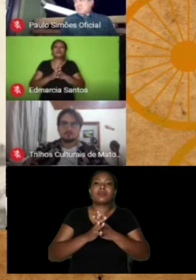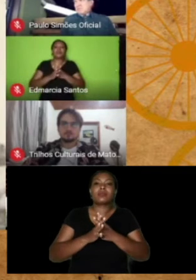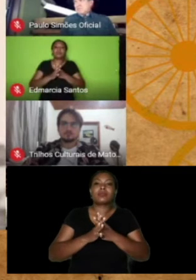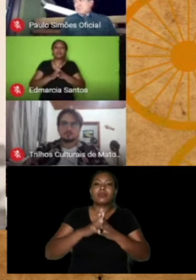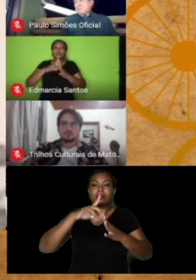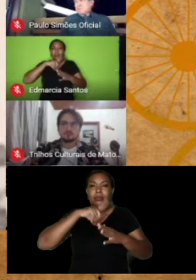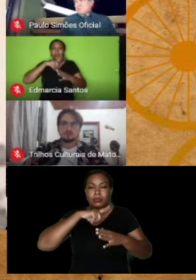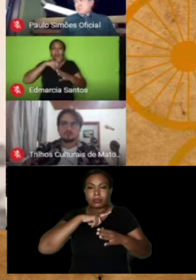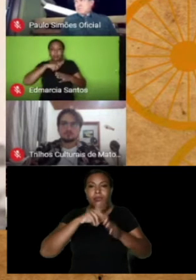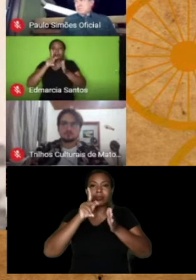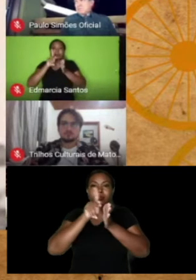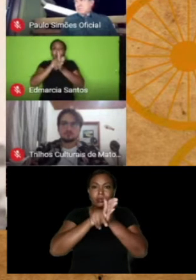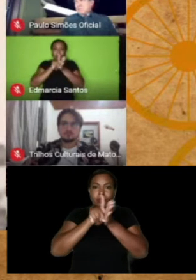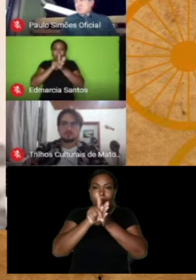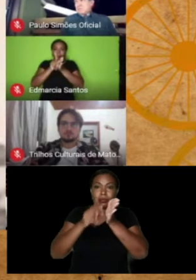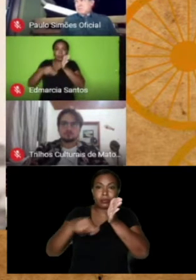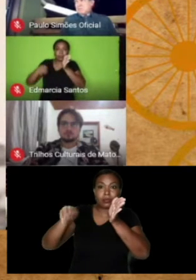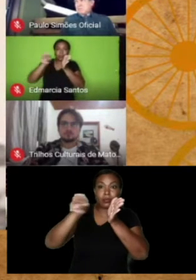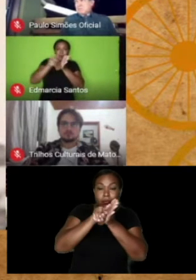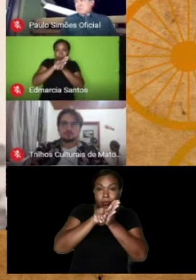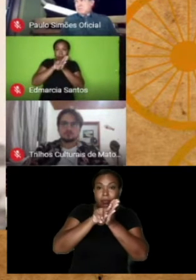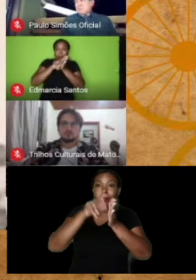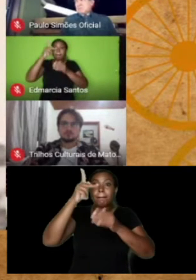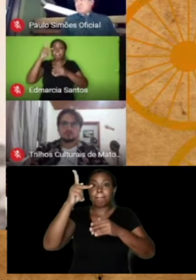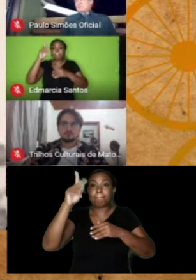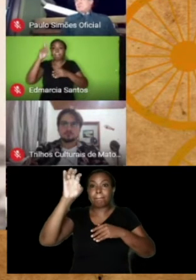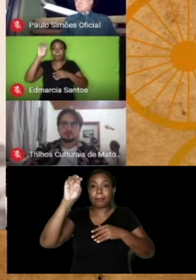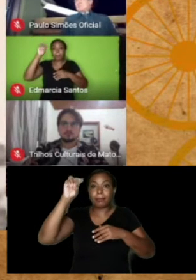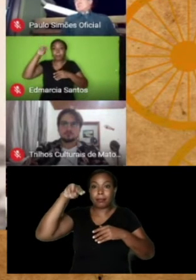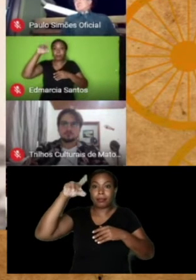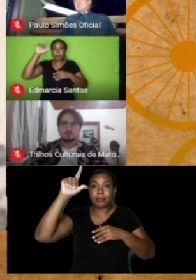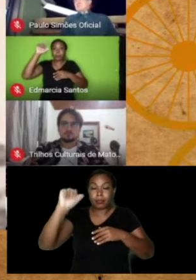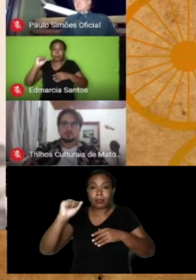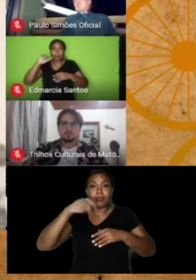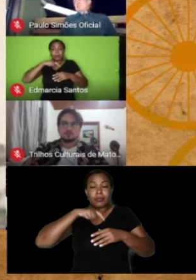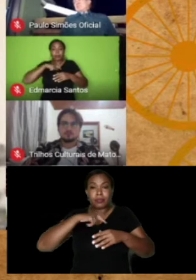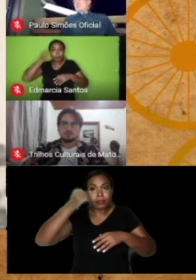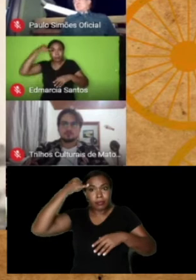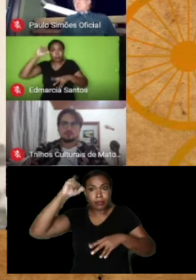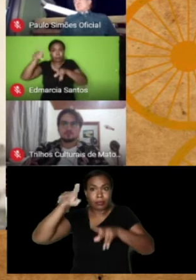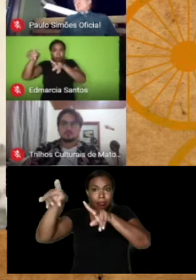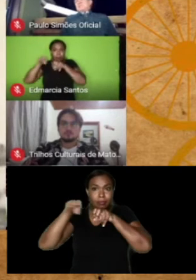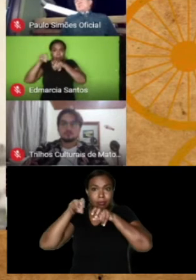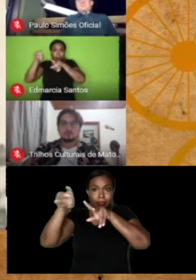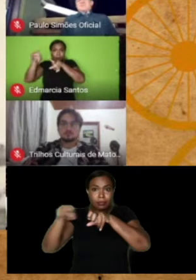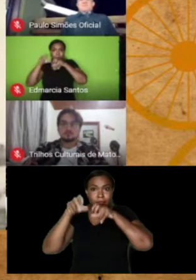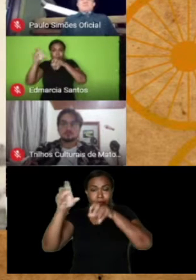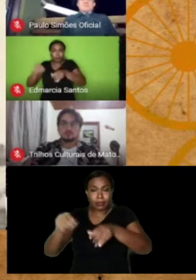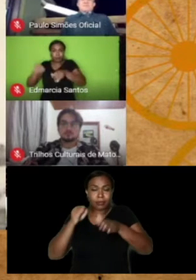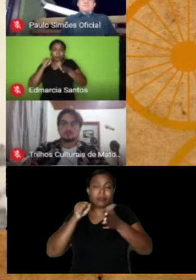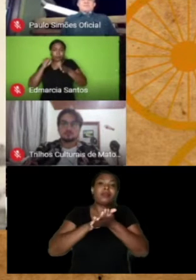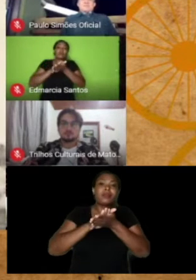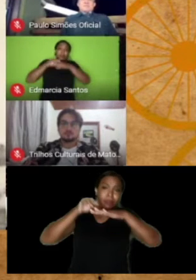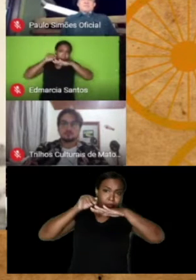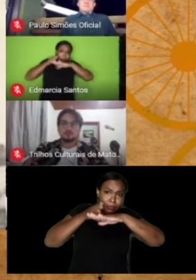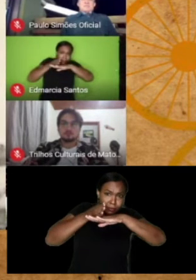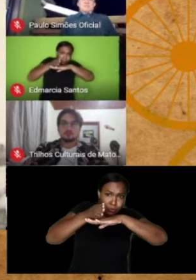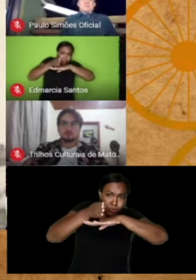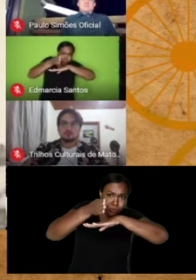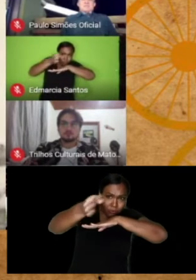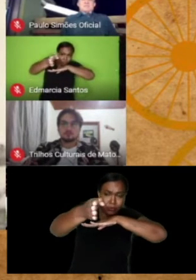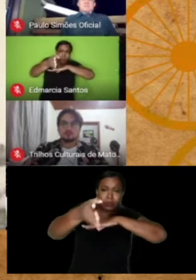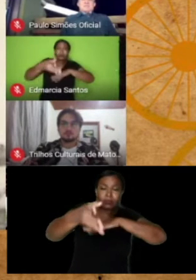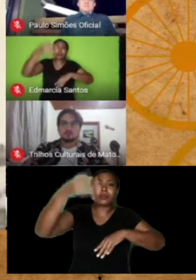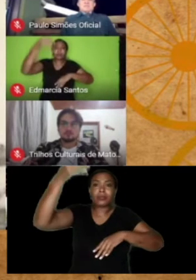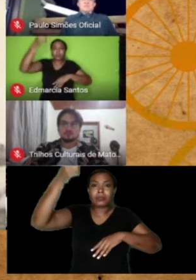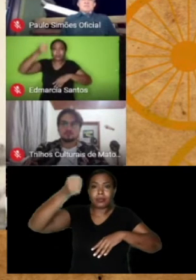Júnior, que ficava no meio de uma fazenda, e de repente estava o filho do Afonso Pena, o Pena Júnior lá, só ele, o maquinista e o outro